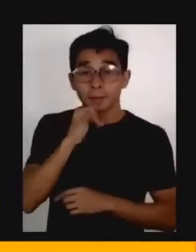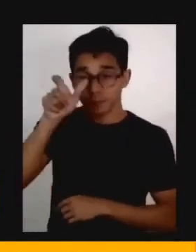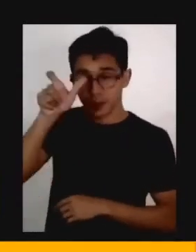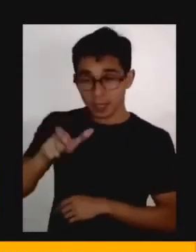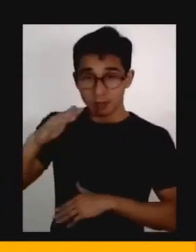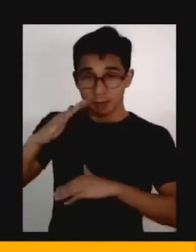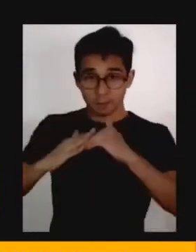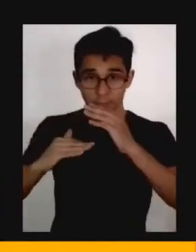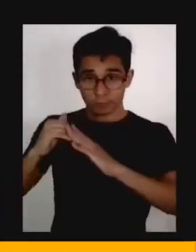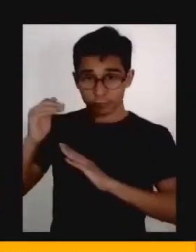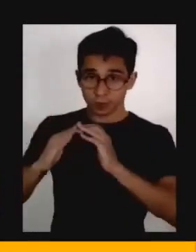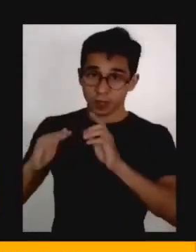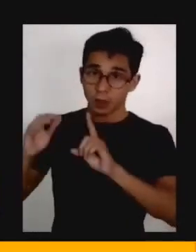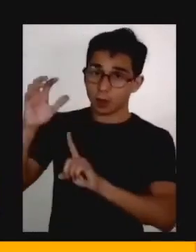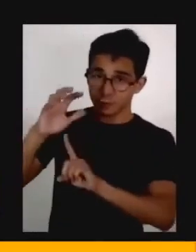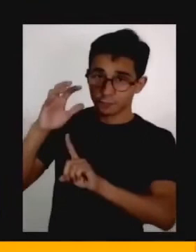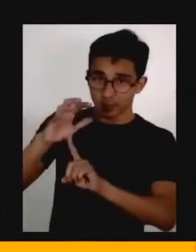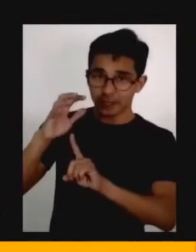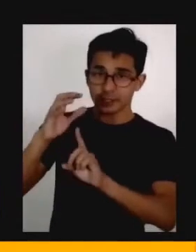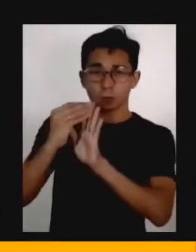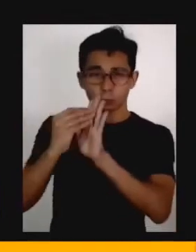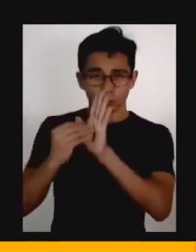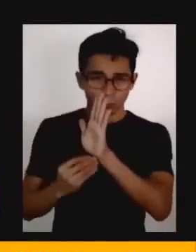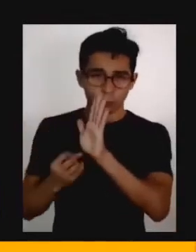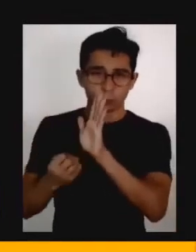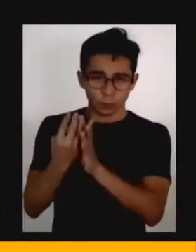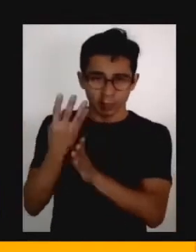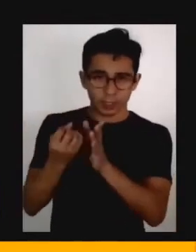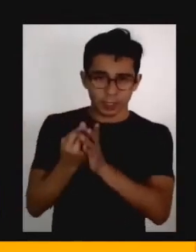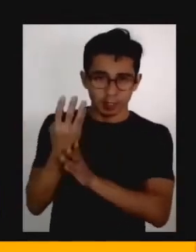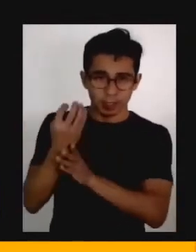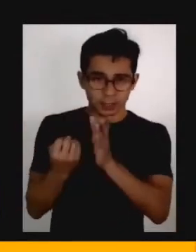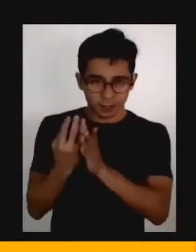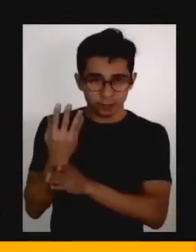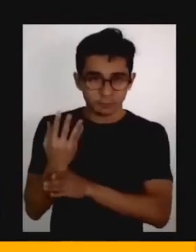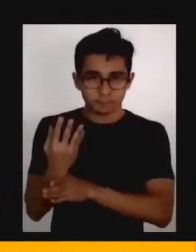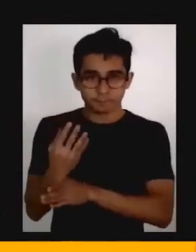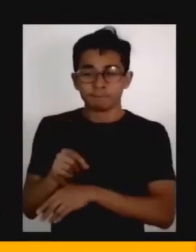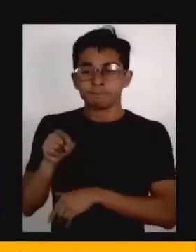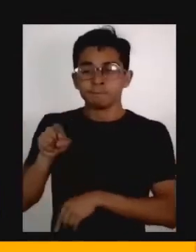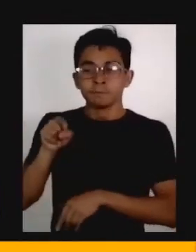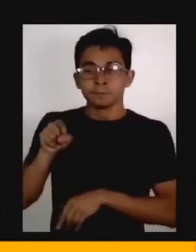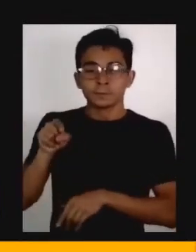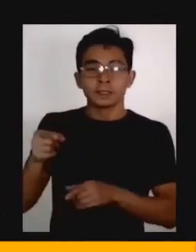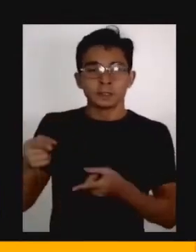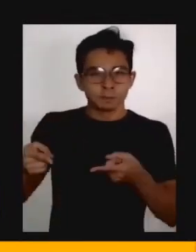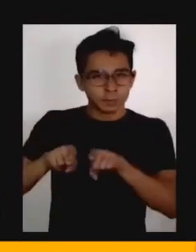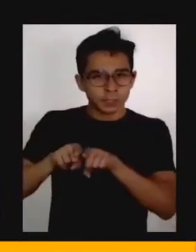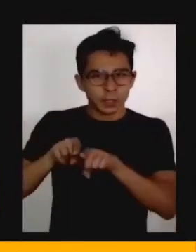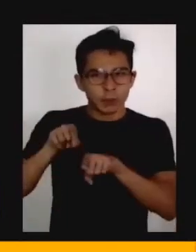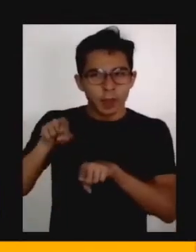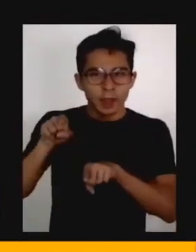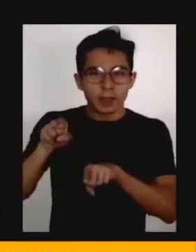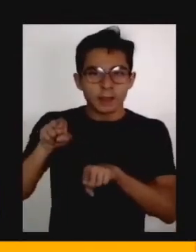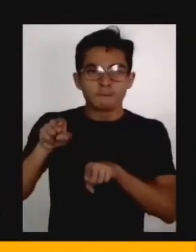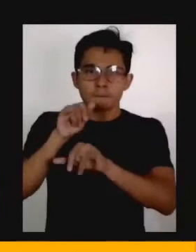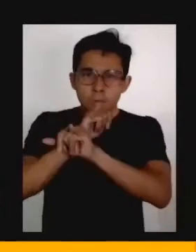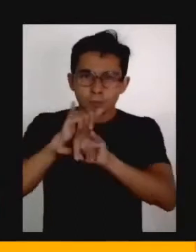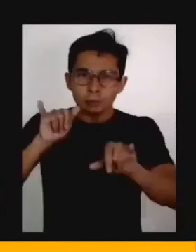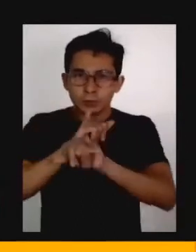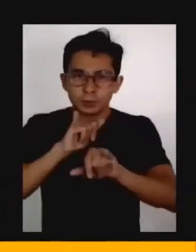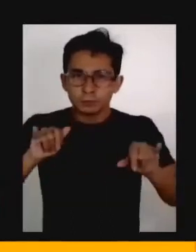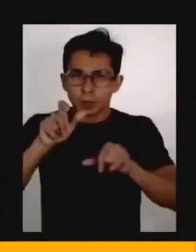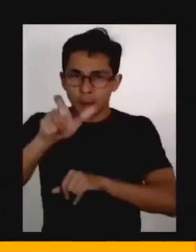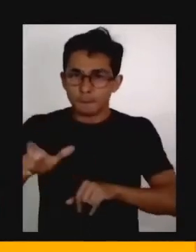está conversando, com quem a gente escolheu para trabalhar em determinada ação, está falando com o público com quem a gente quer